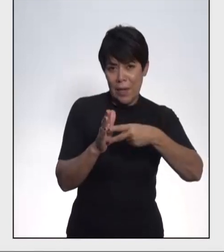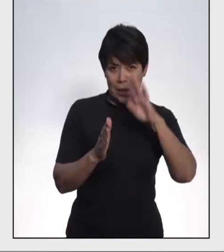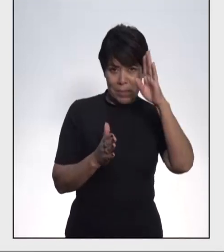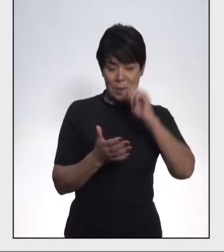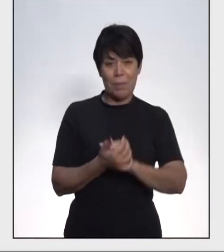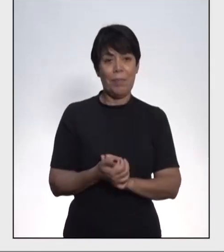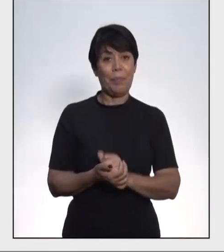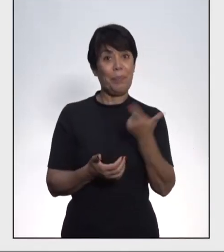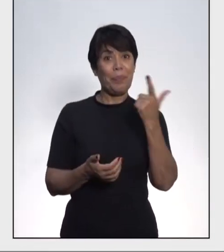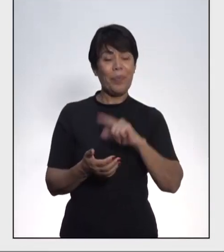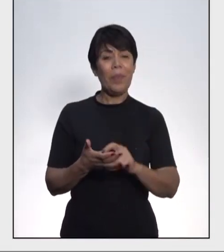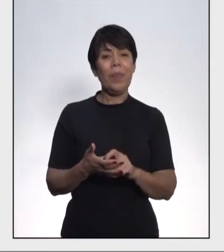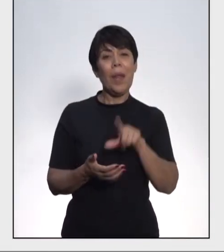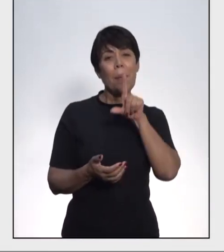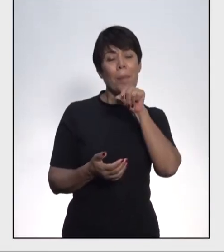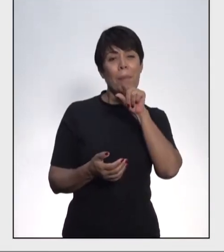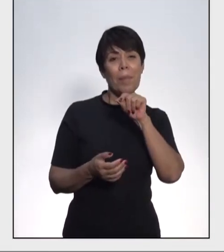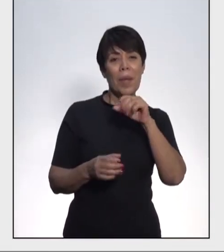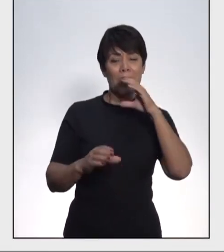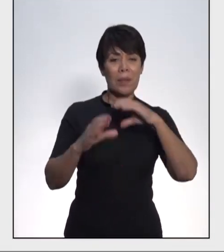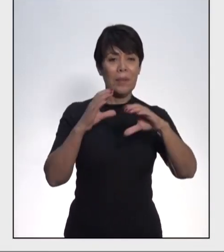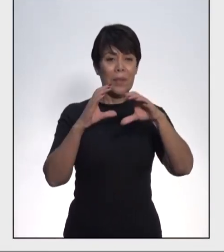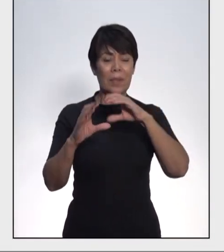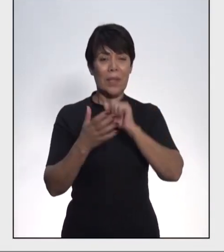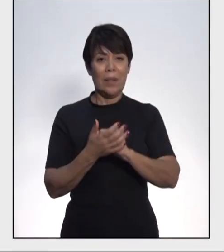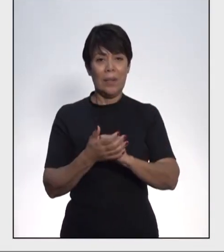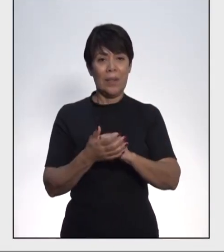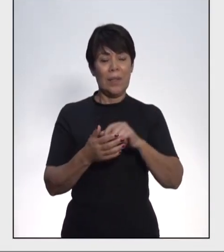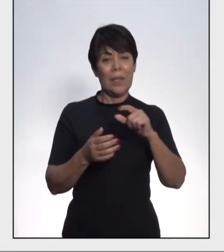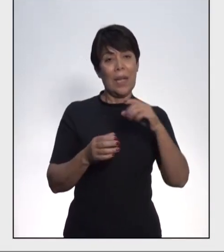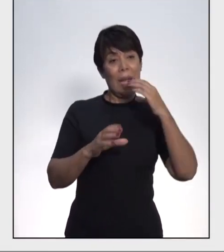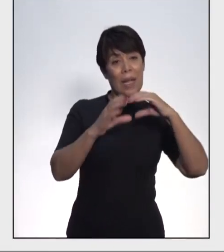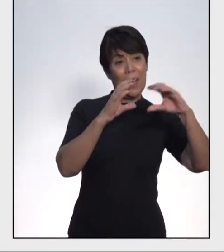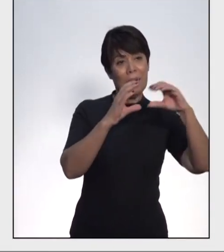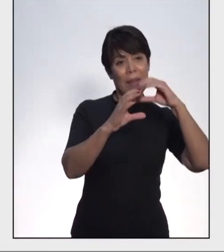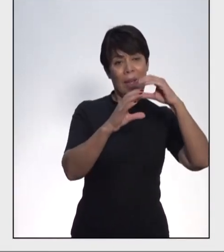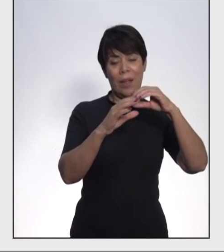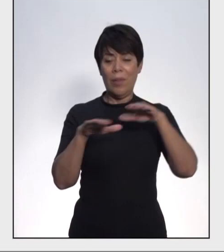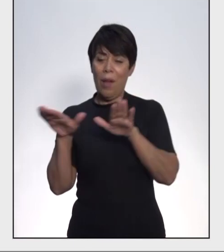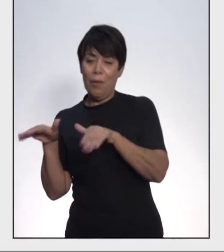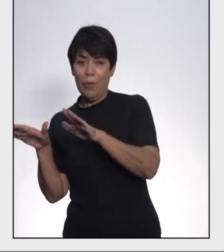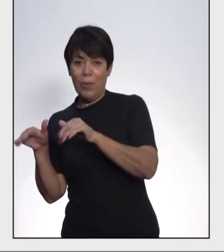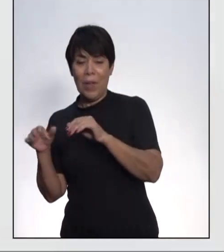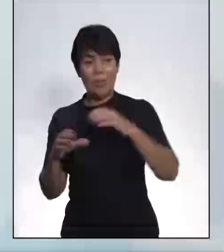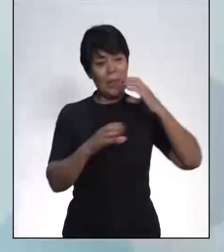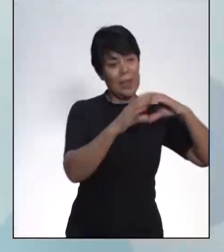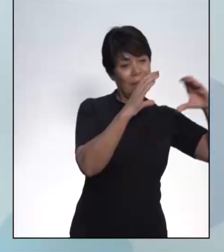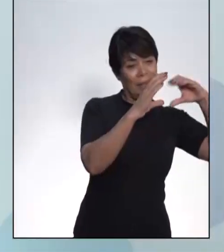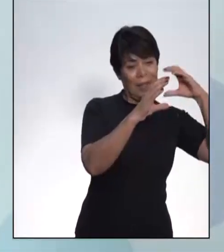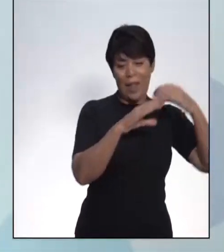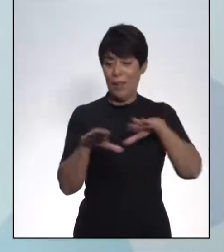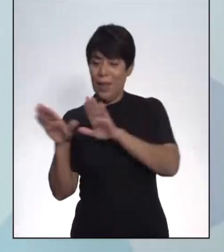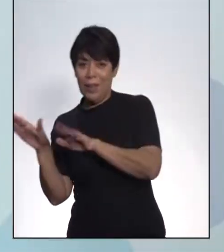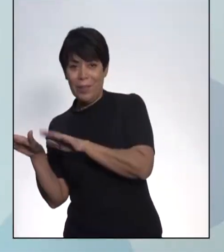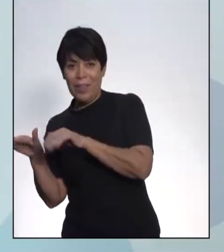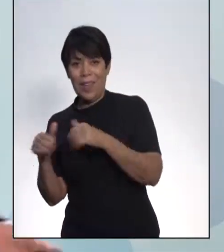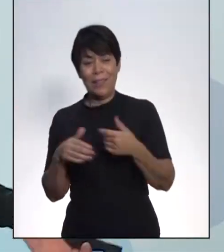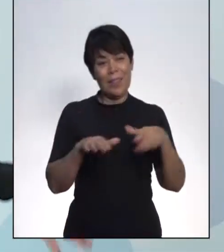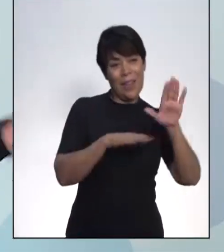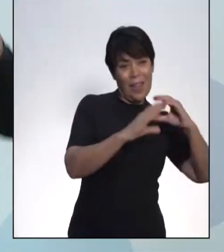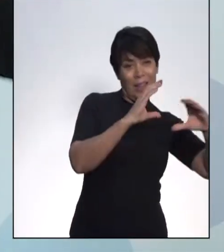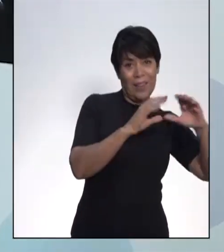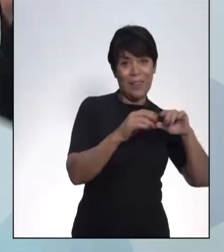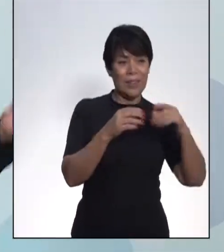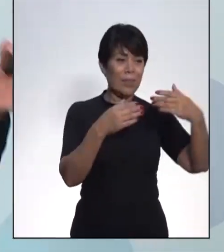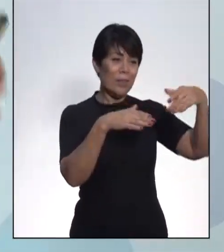Cantava o pássaro e voava, cantava para lá, voava para cá. Você viu? Cantava para lá, voava para cá. Cantava para lá, voava para cá. Ele está